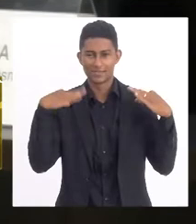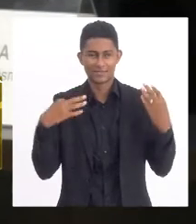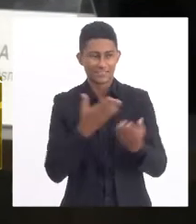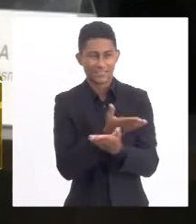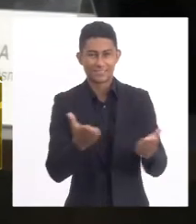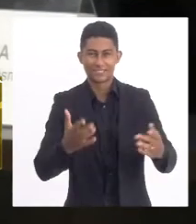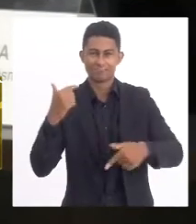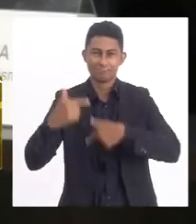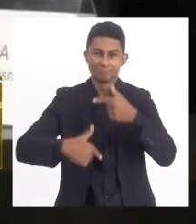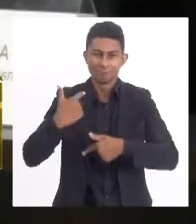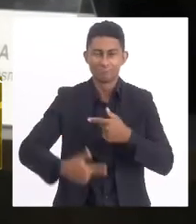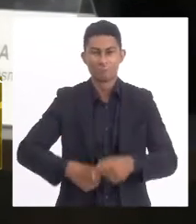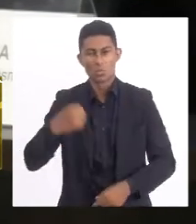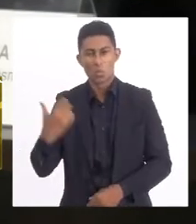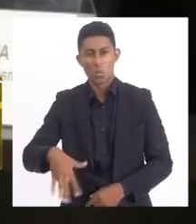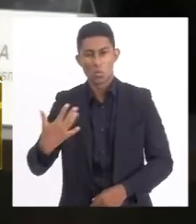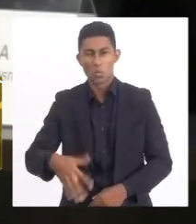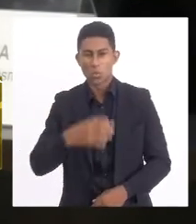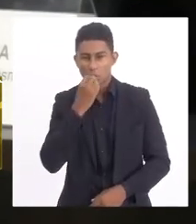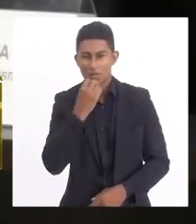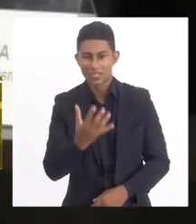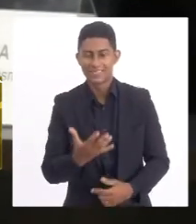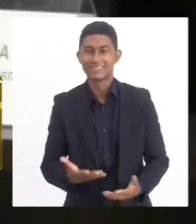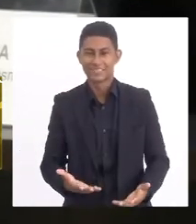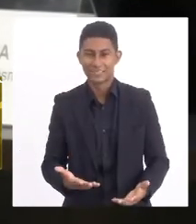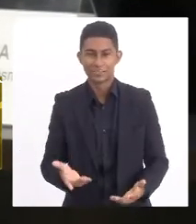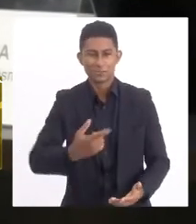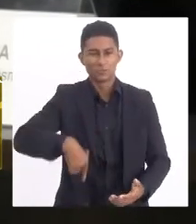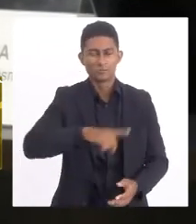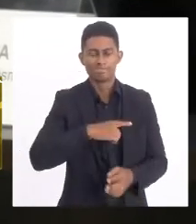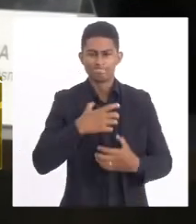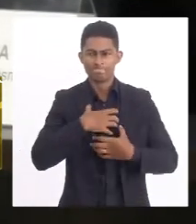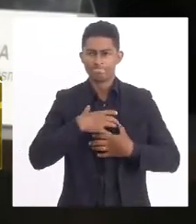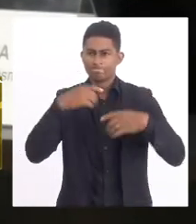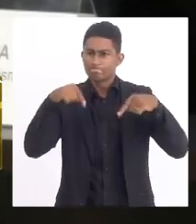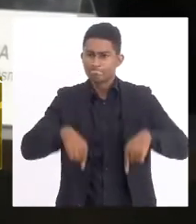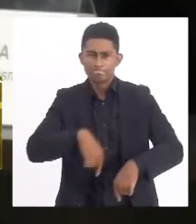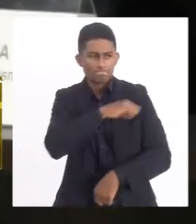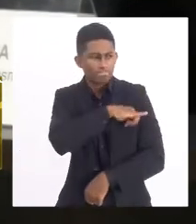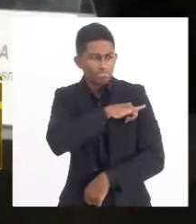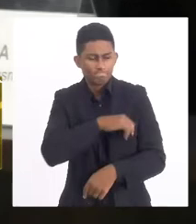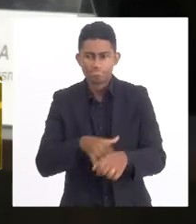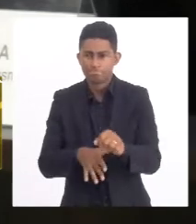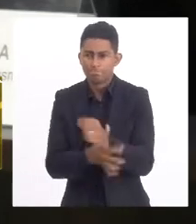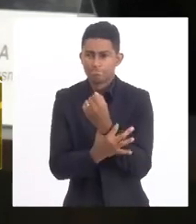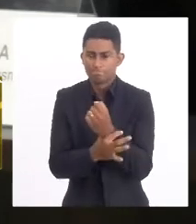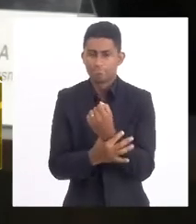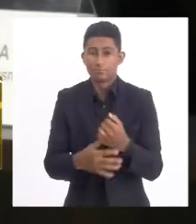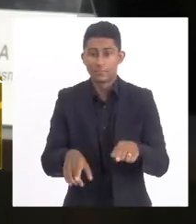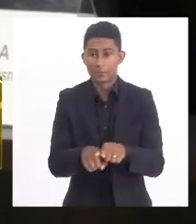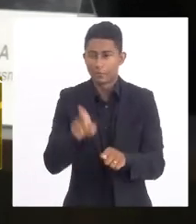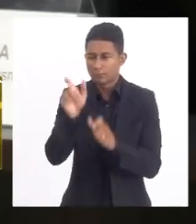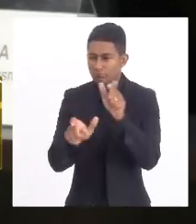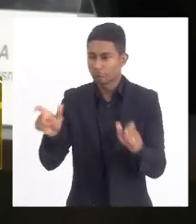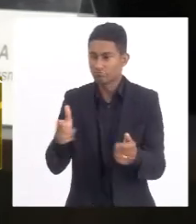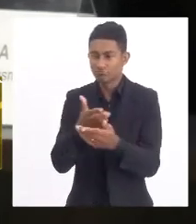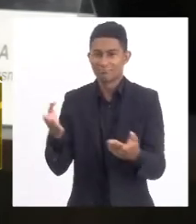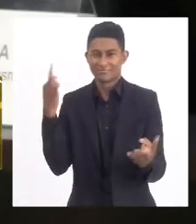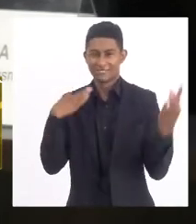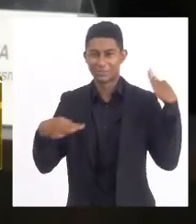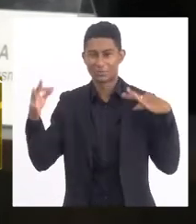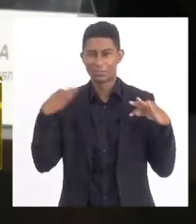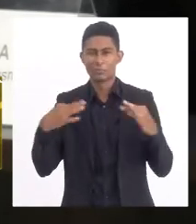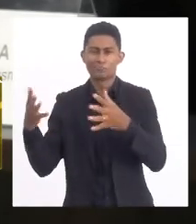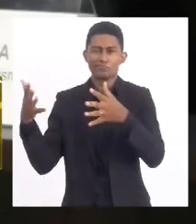e tá conseguindo resgatar essa sensação de segurança para que o turista possa é é o